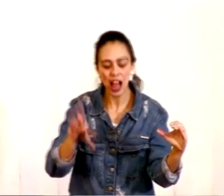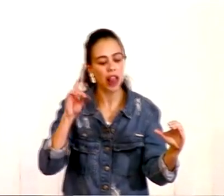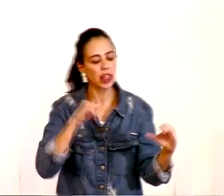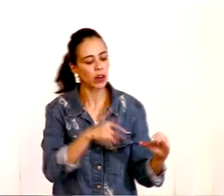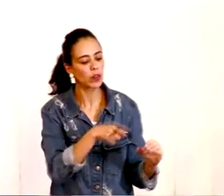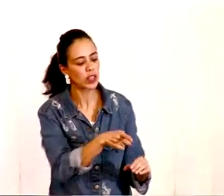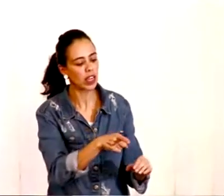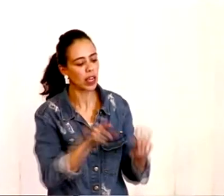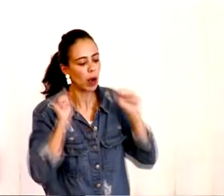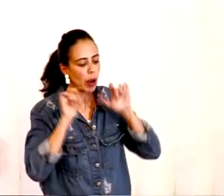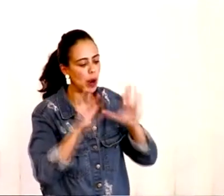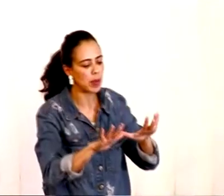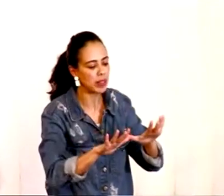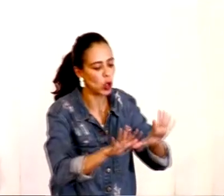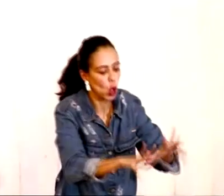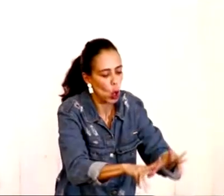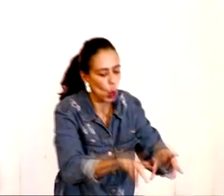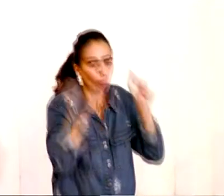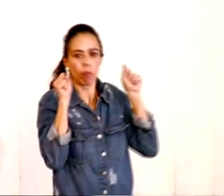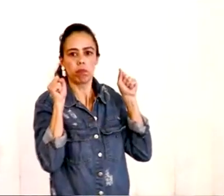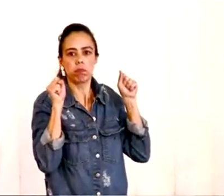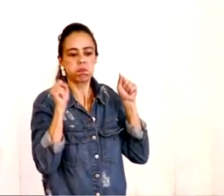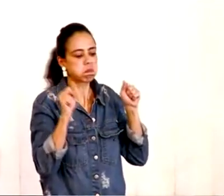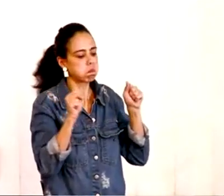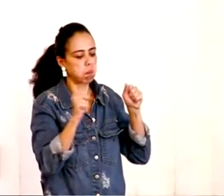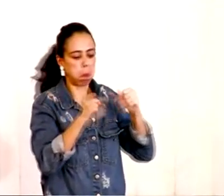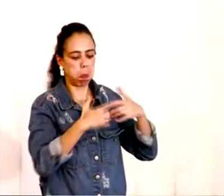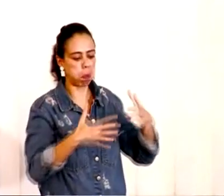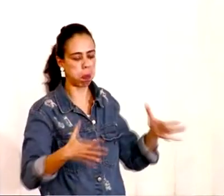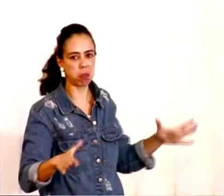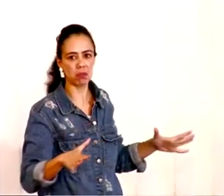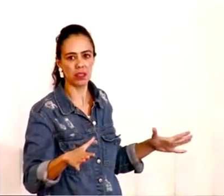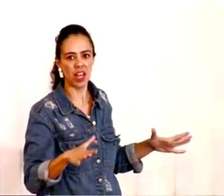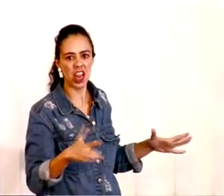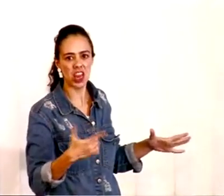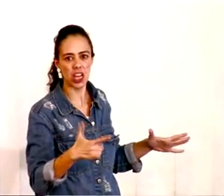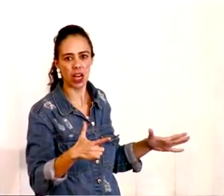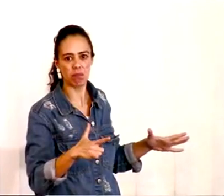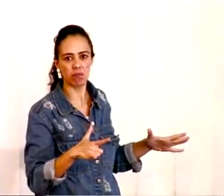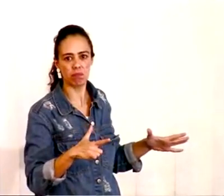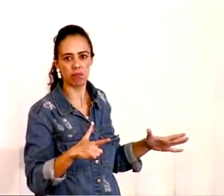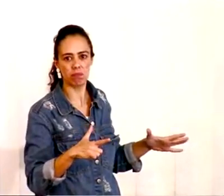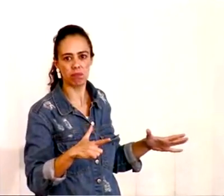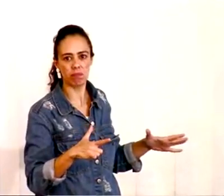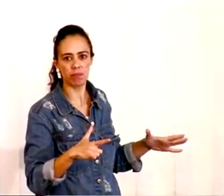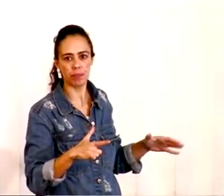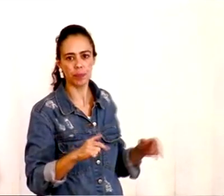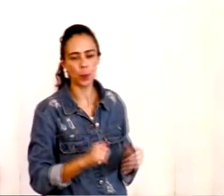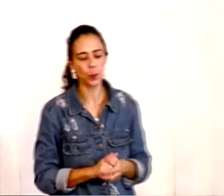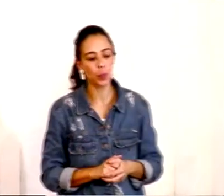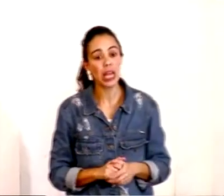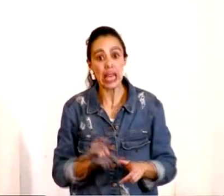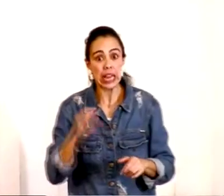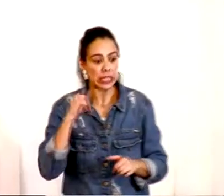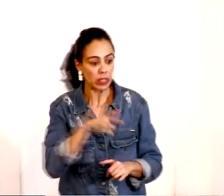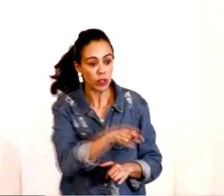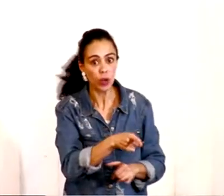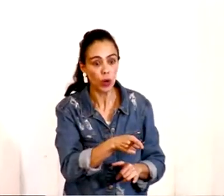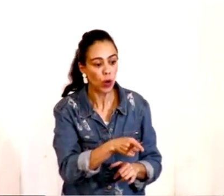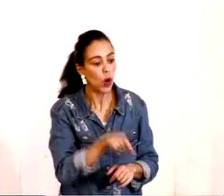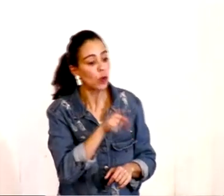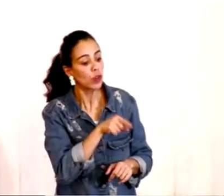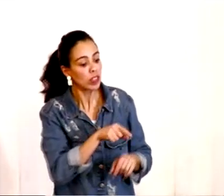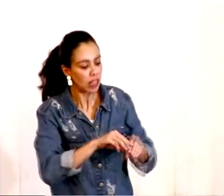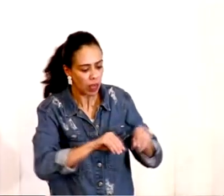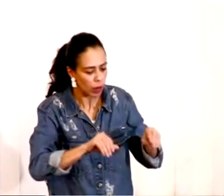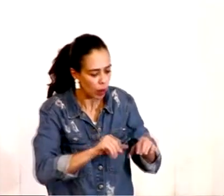E além disso, ele vai dizer no versículo 12: quando lavrares o solo, não te dará ele a sua força, será fugitivo e errante